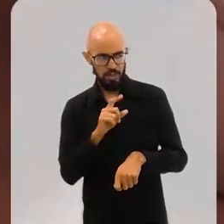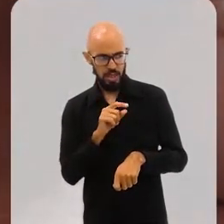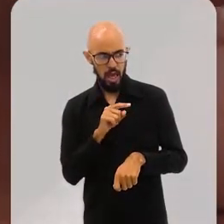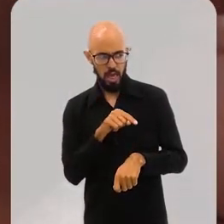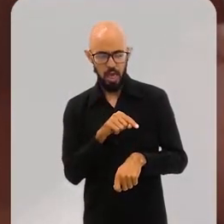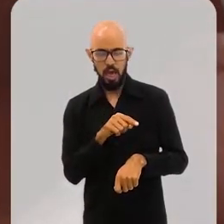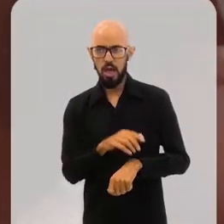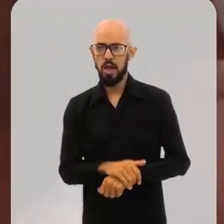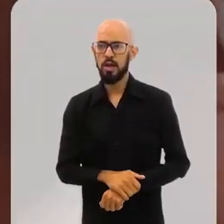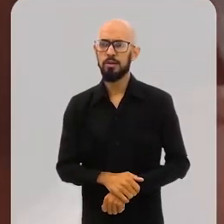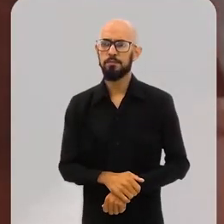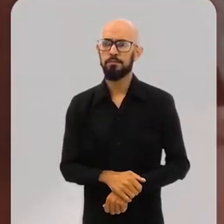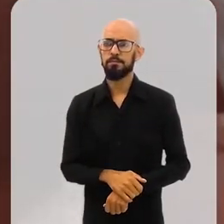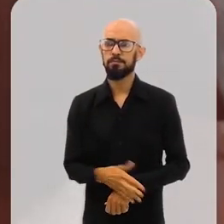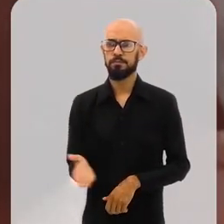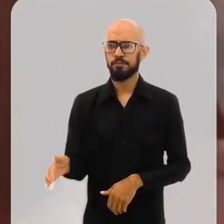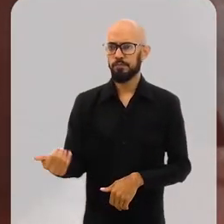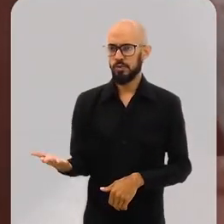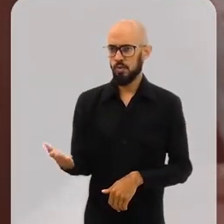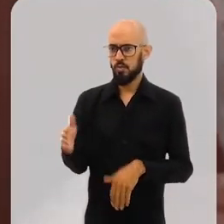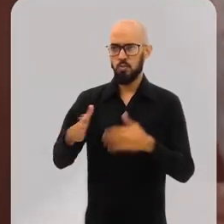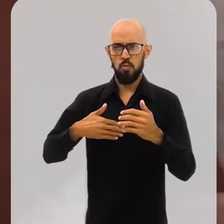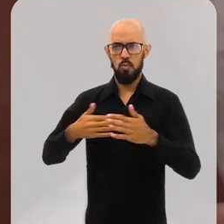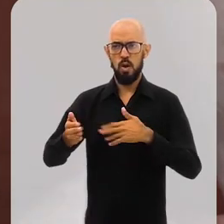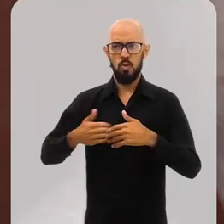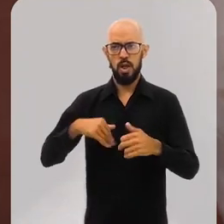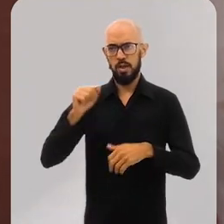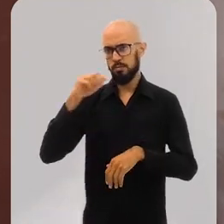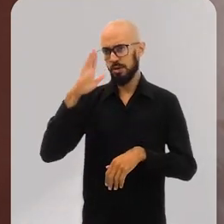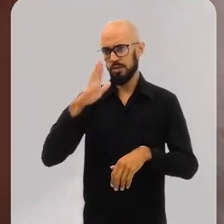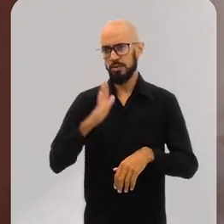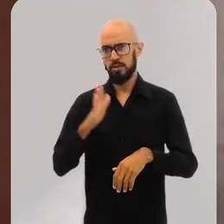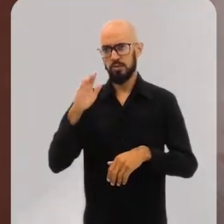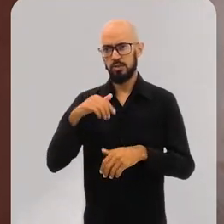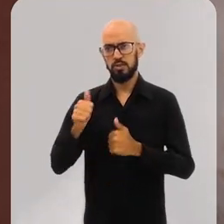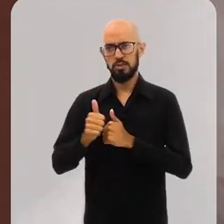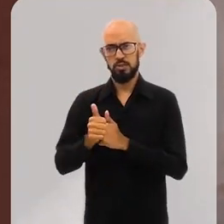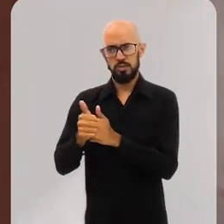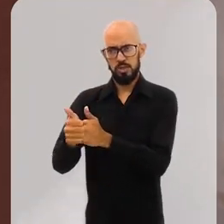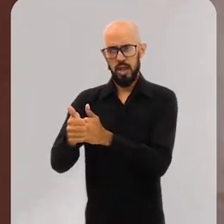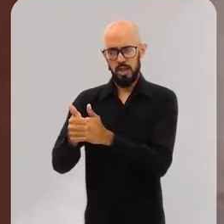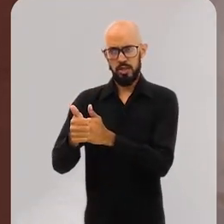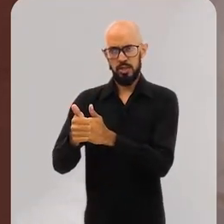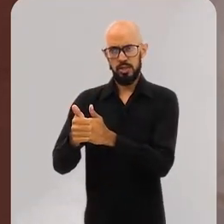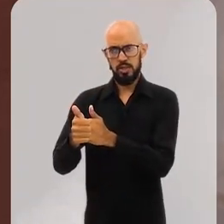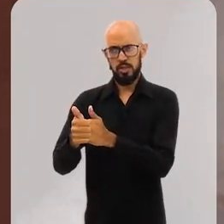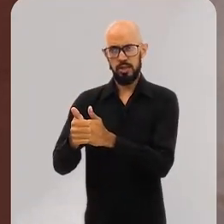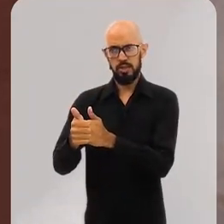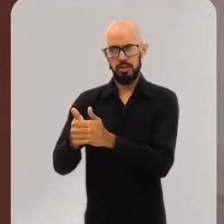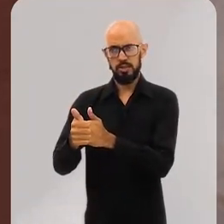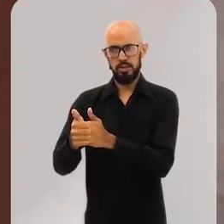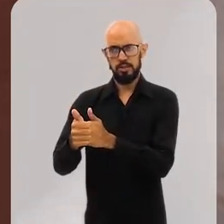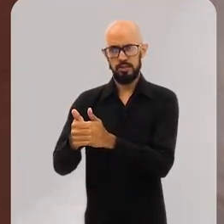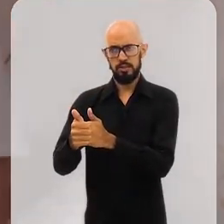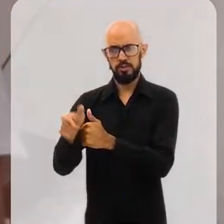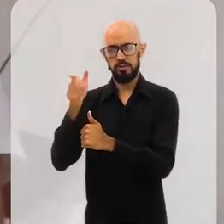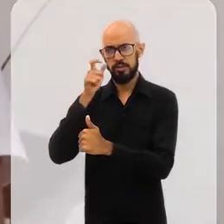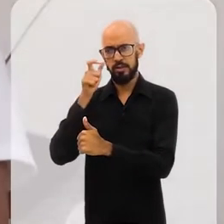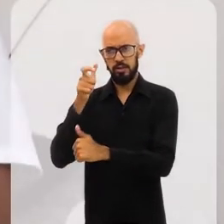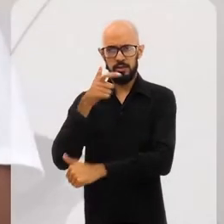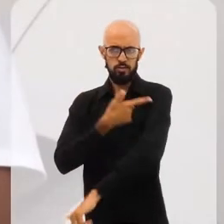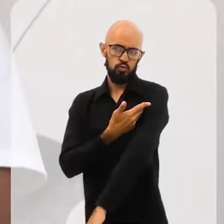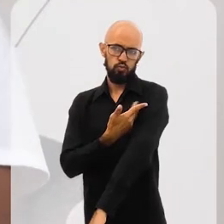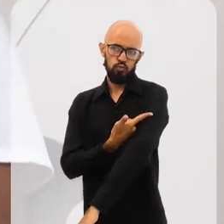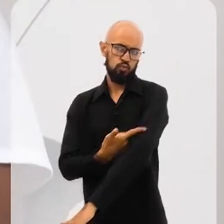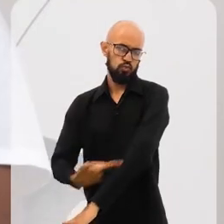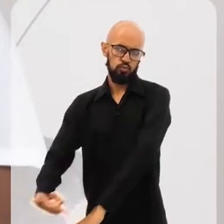verdade, a questão do Ogum que sempre a gente. Qualquer brasileiro, eu acho, né, que a gente segue sempre essa devoção, esse amor, eu te digo, esse costume,